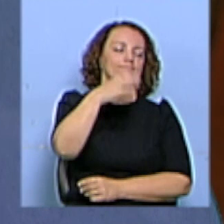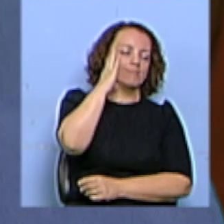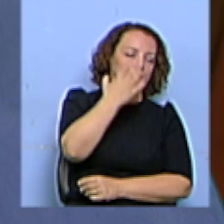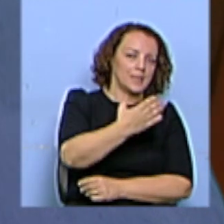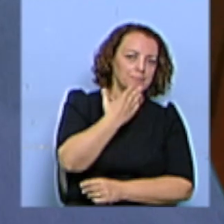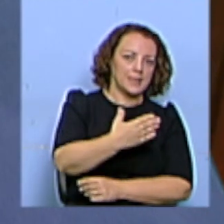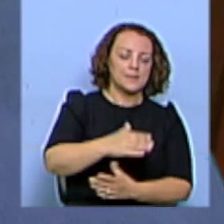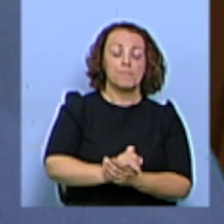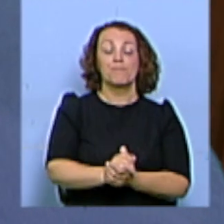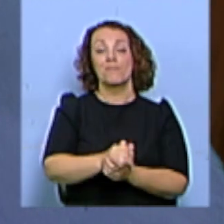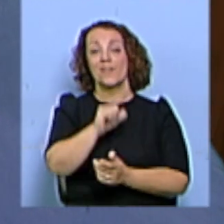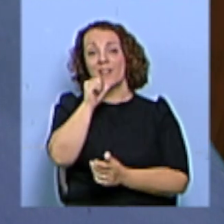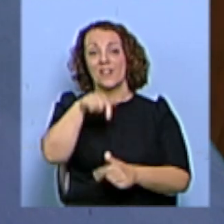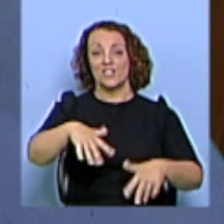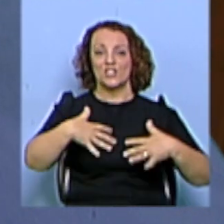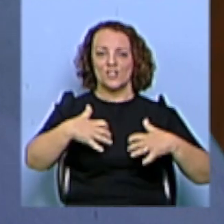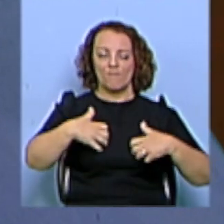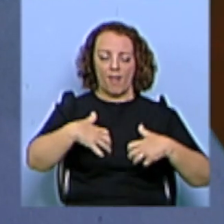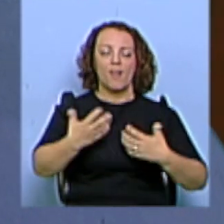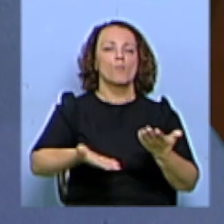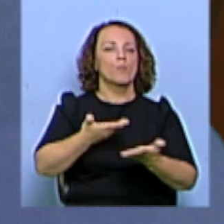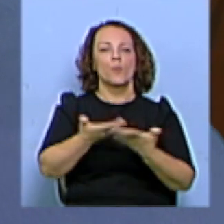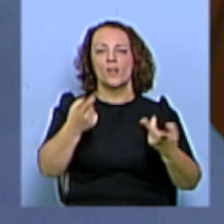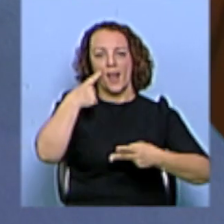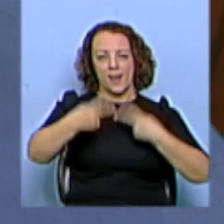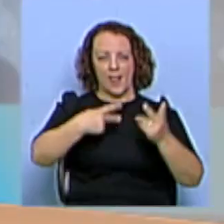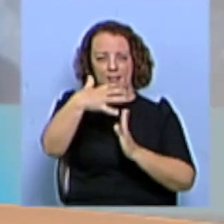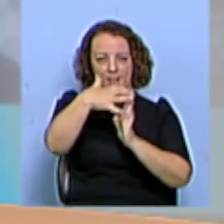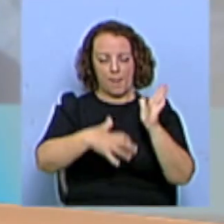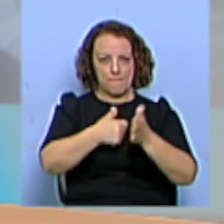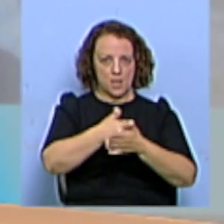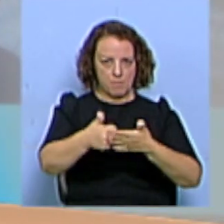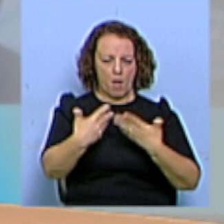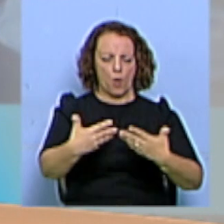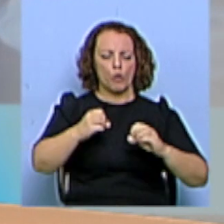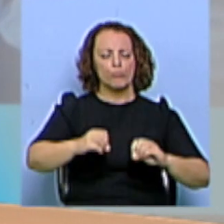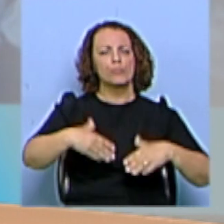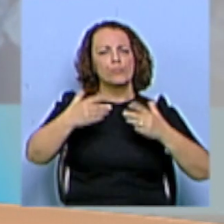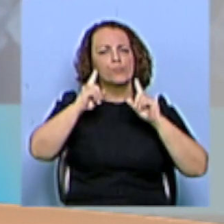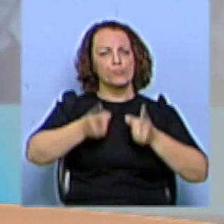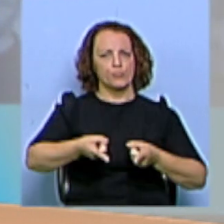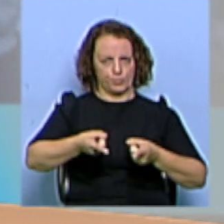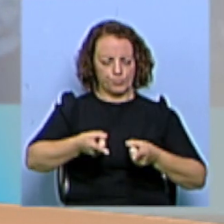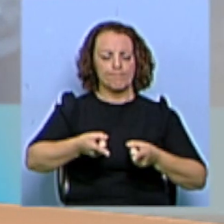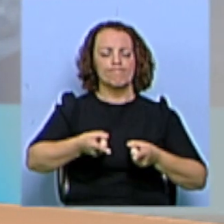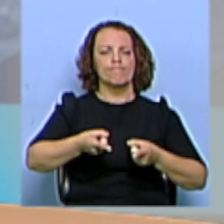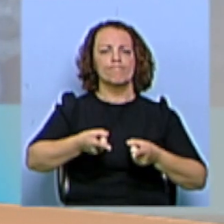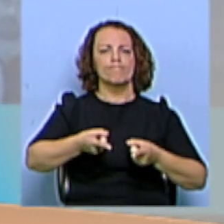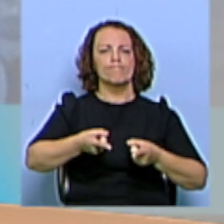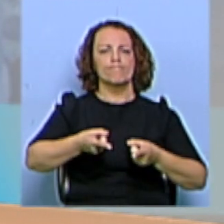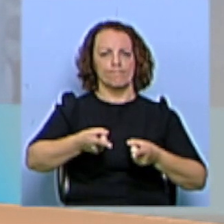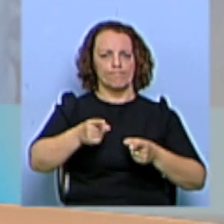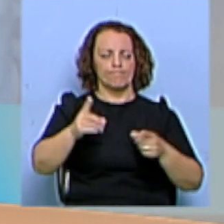facto, à sexta-feira nós propomos aqui análise aos textos da Bíblia. Desta vez vamos começar por uma referência